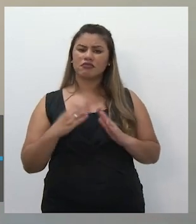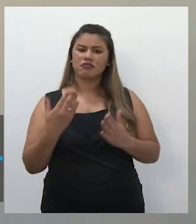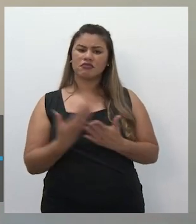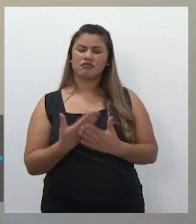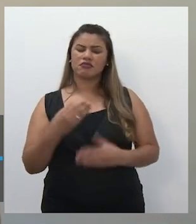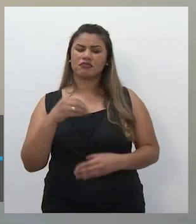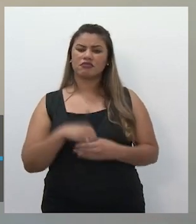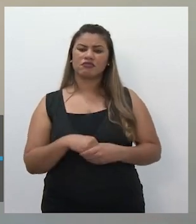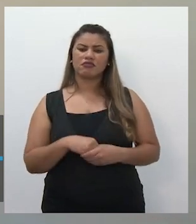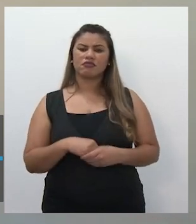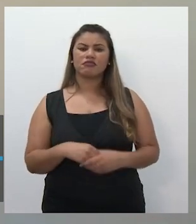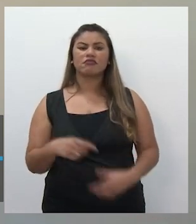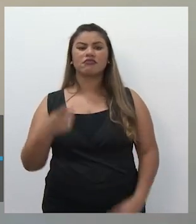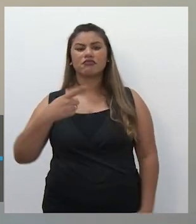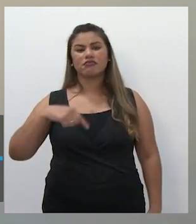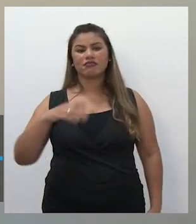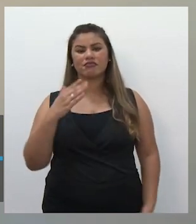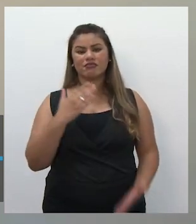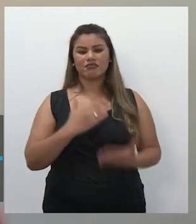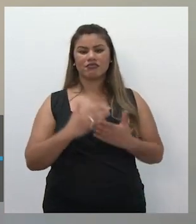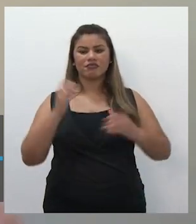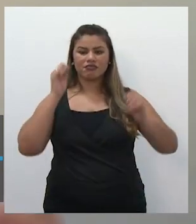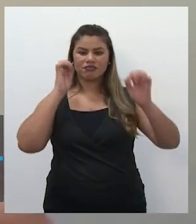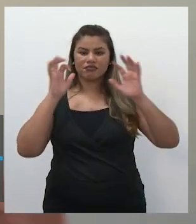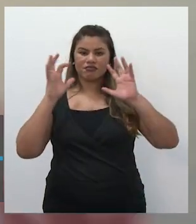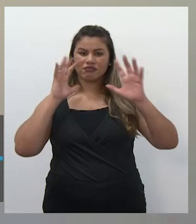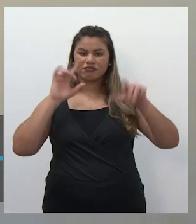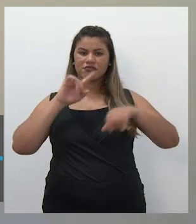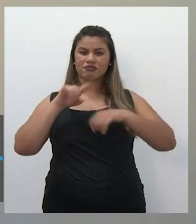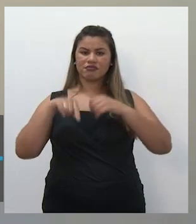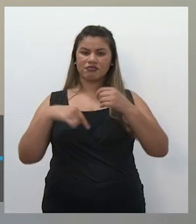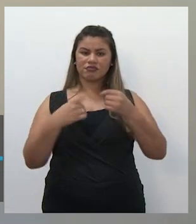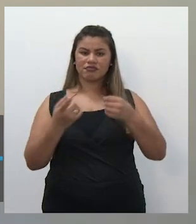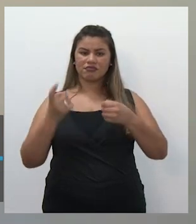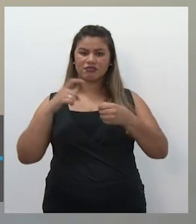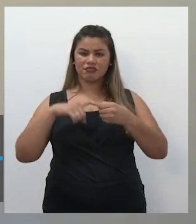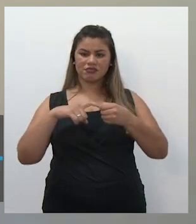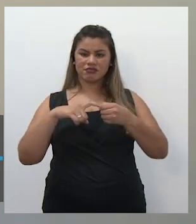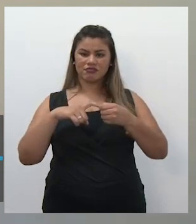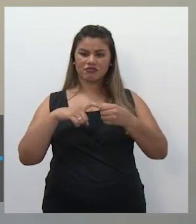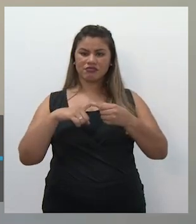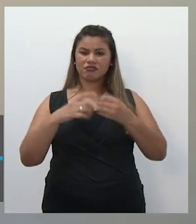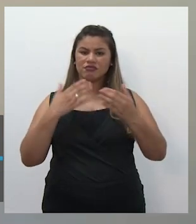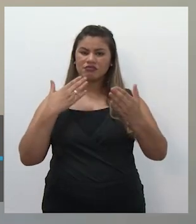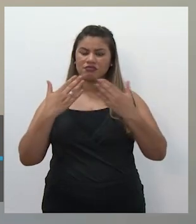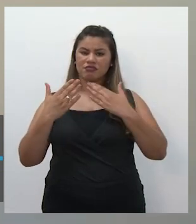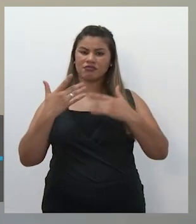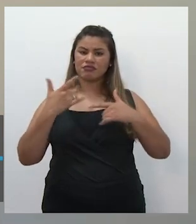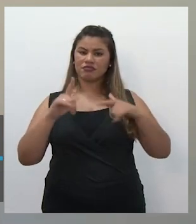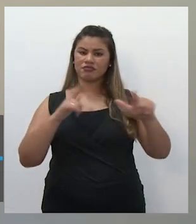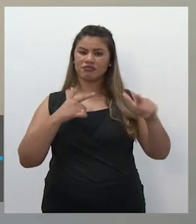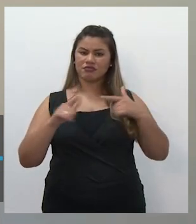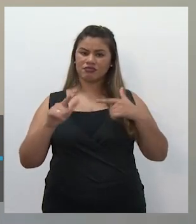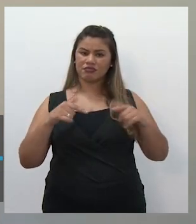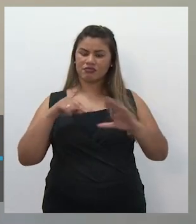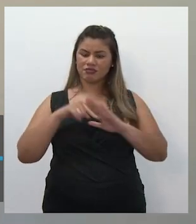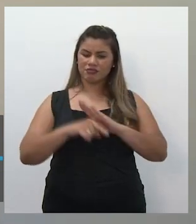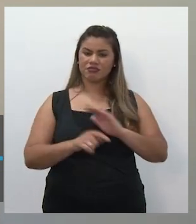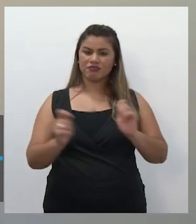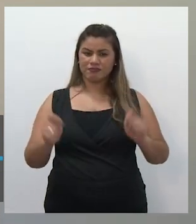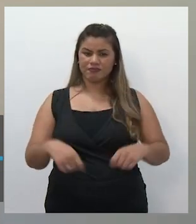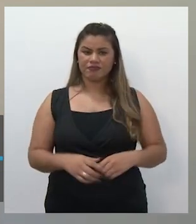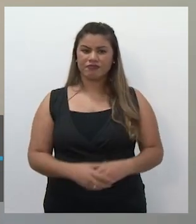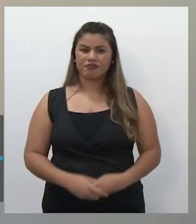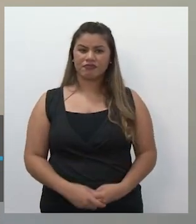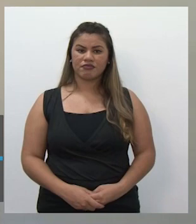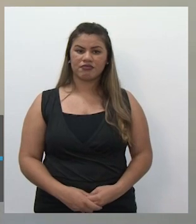gente vai iniciar essa reflexão aqui e depois a gente volta a conversar em outros momentos com maior profundidade.